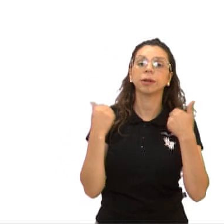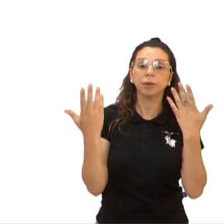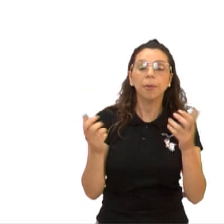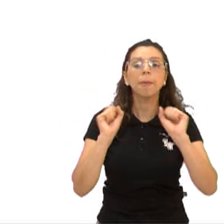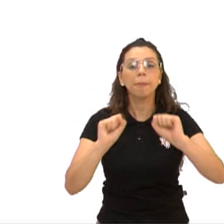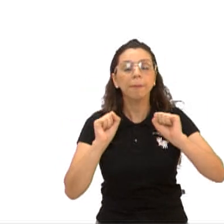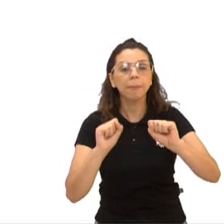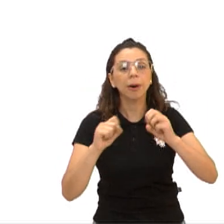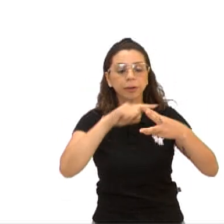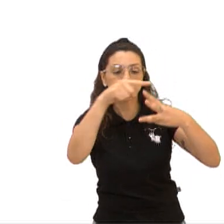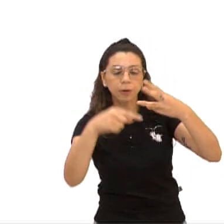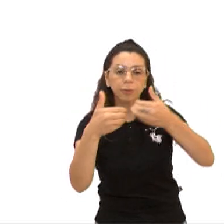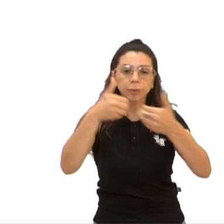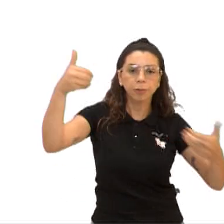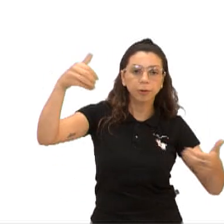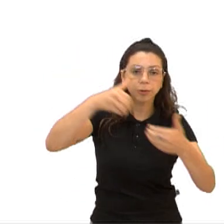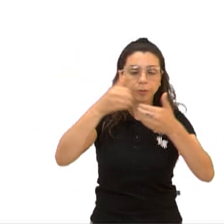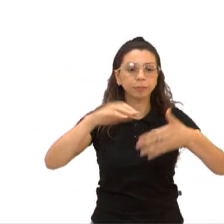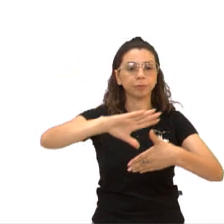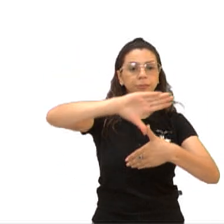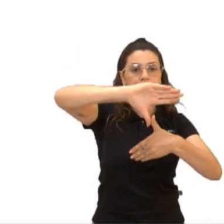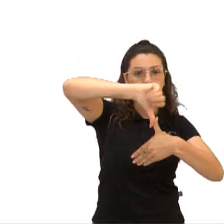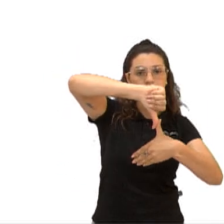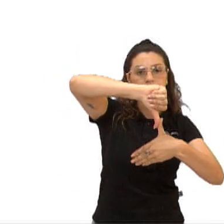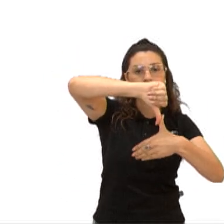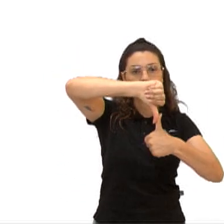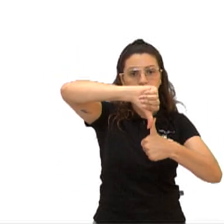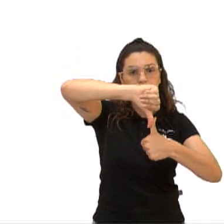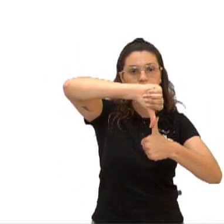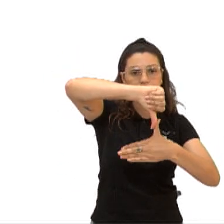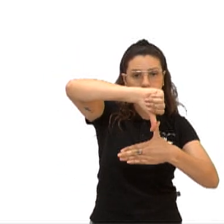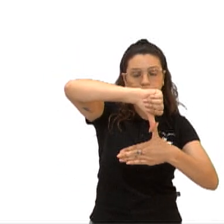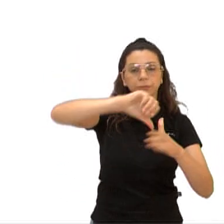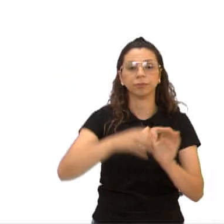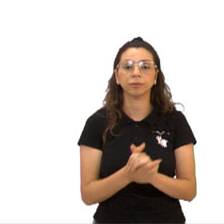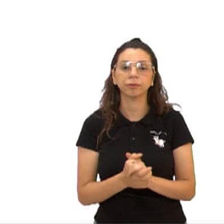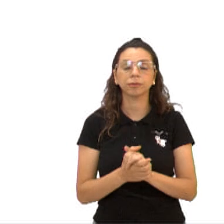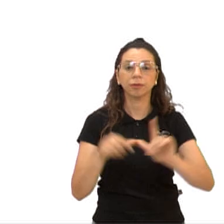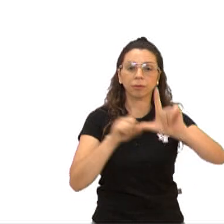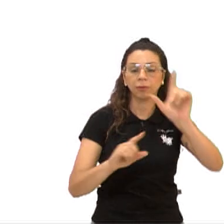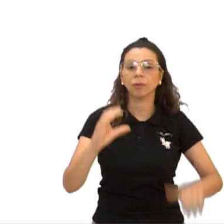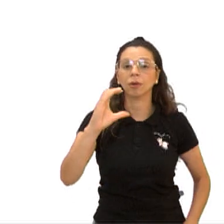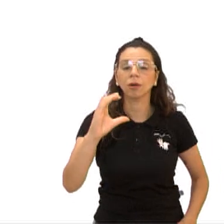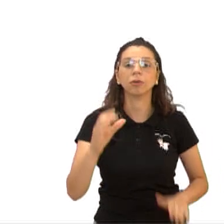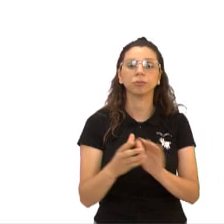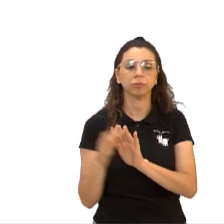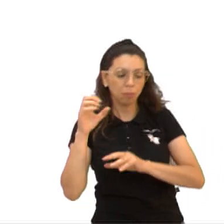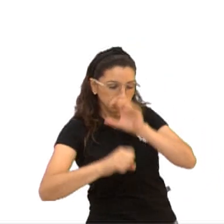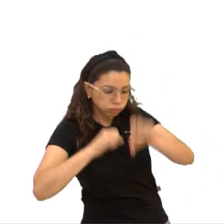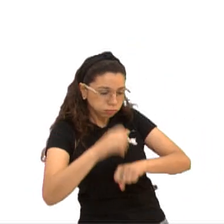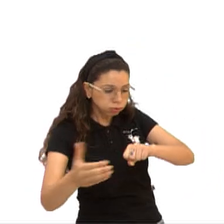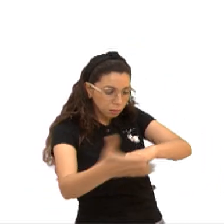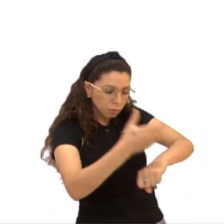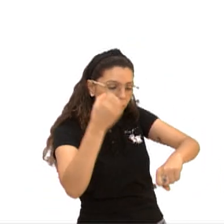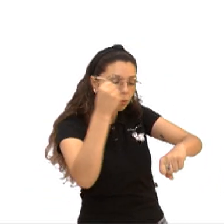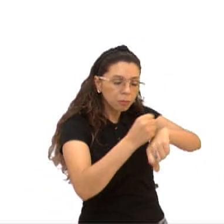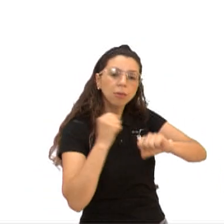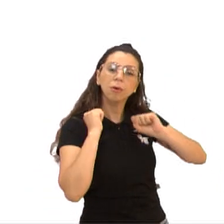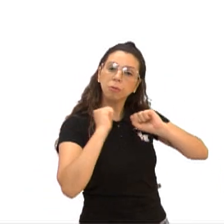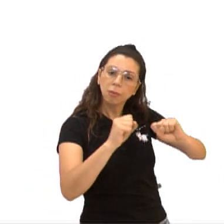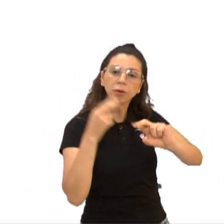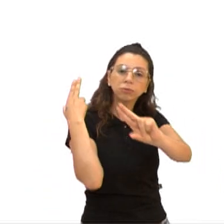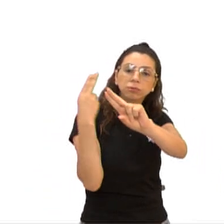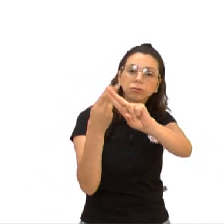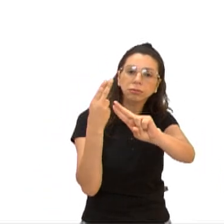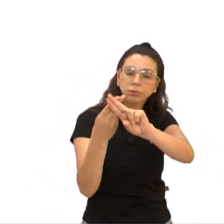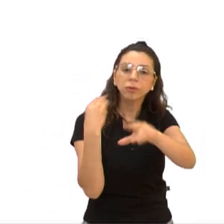pode ser dividida em América do Norte, Central e Sul? Letra C, a forma de colonização pode ser